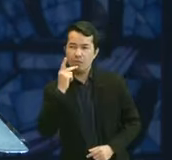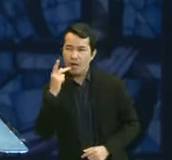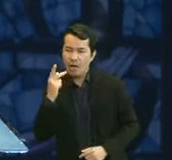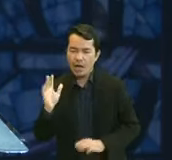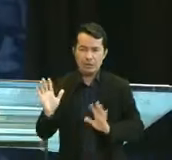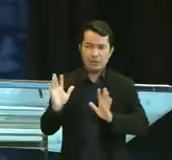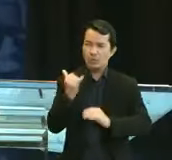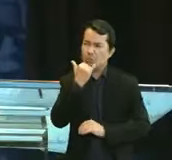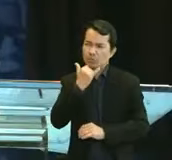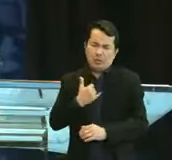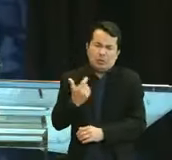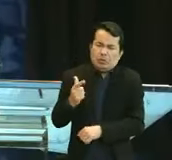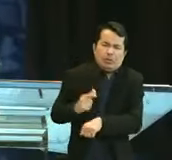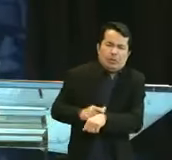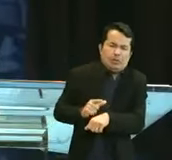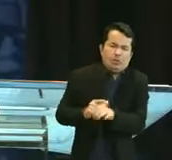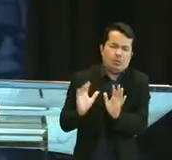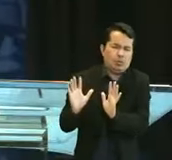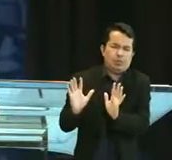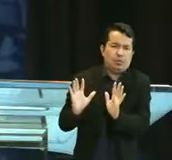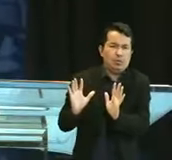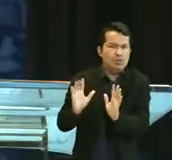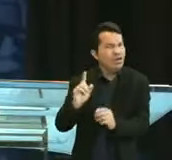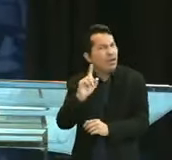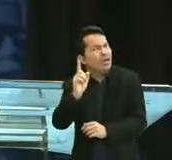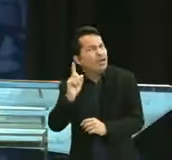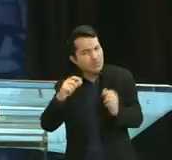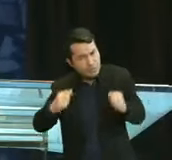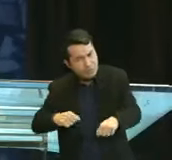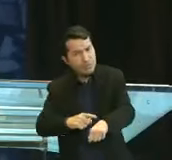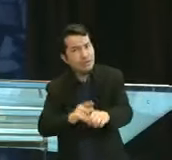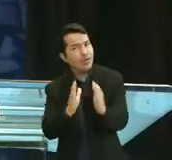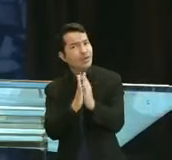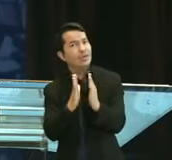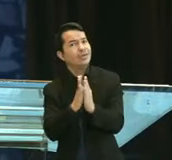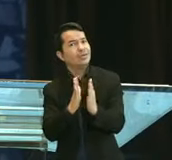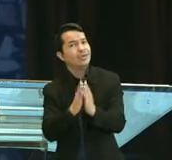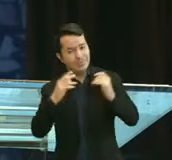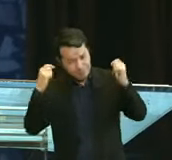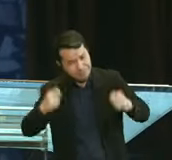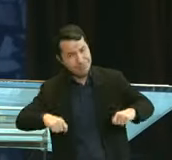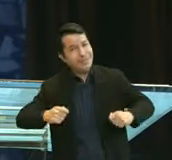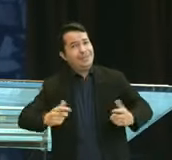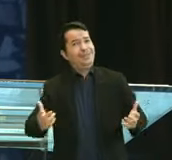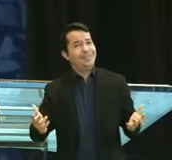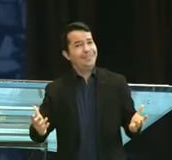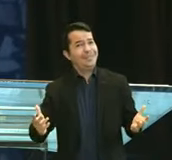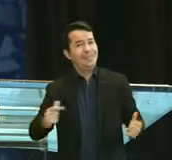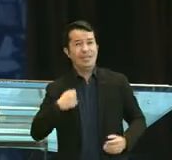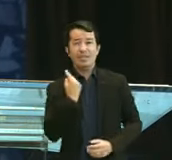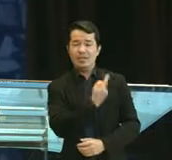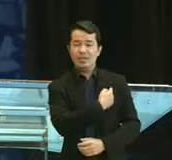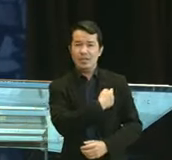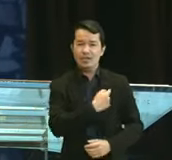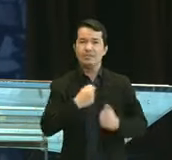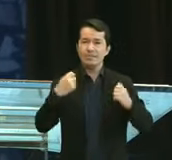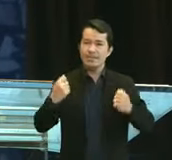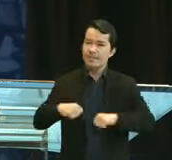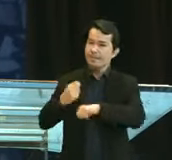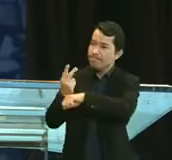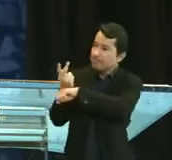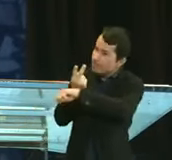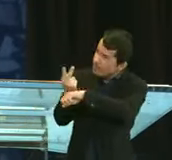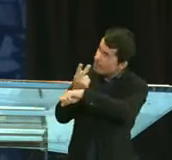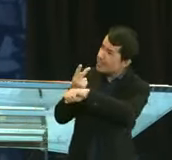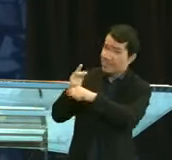Eu quero te convidar a mover-se no sobrenatural. Aquele que tem todo o poder, toda a